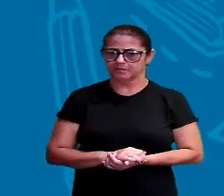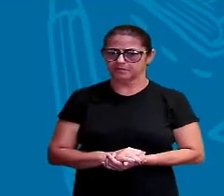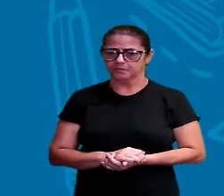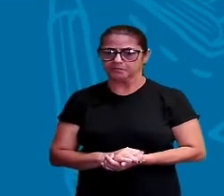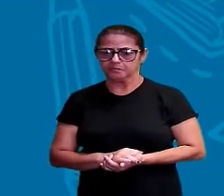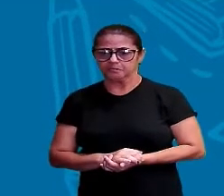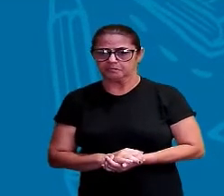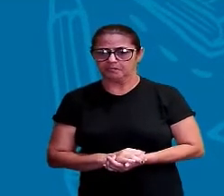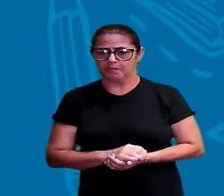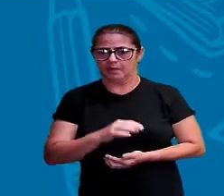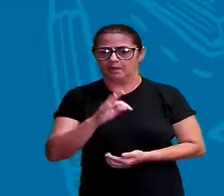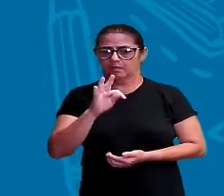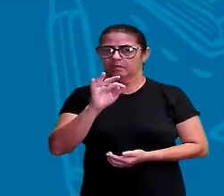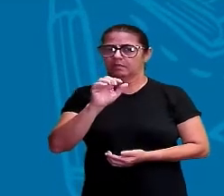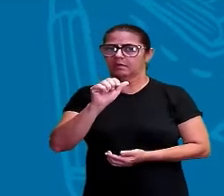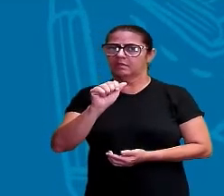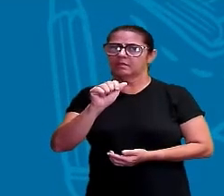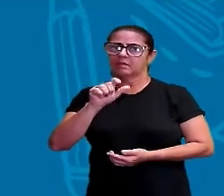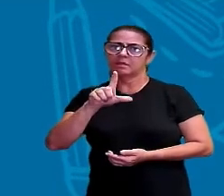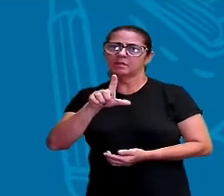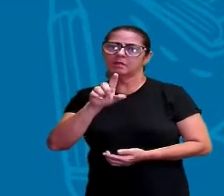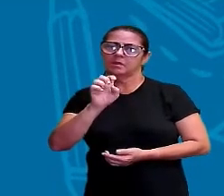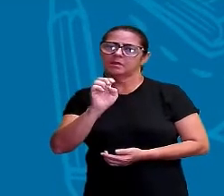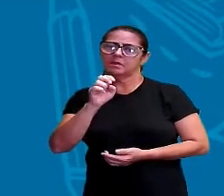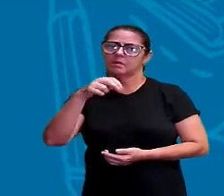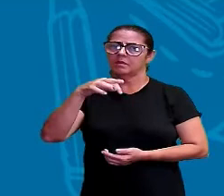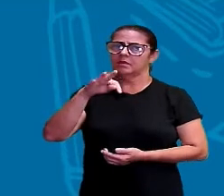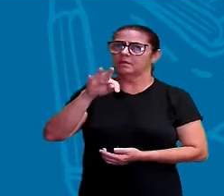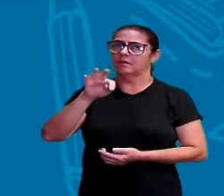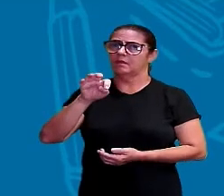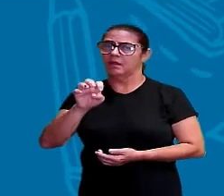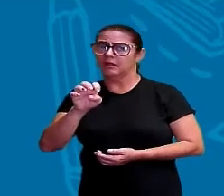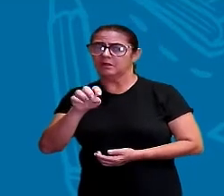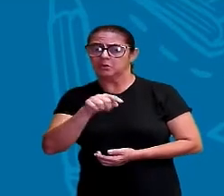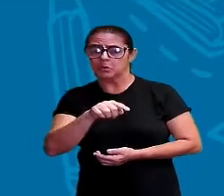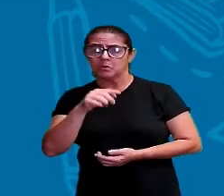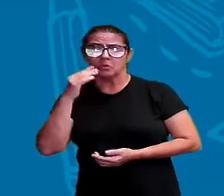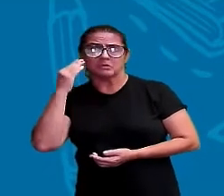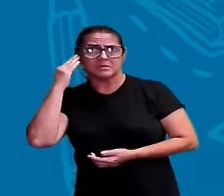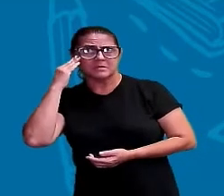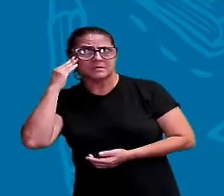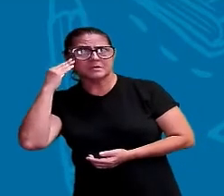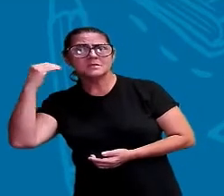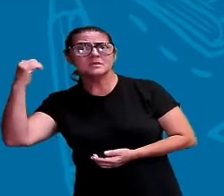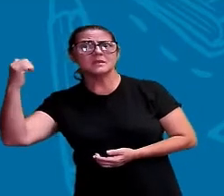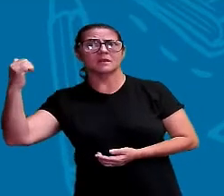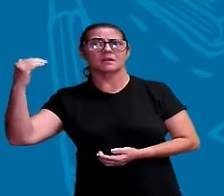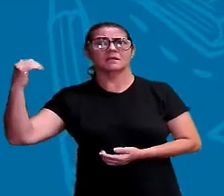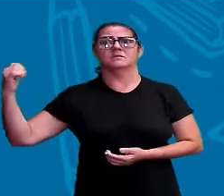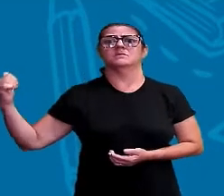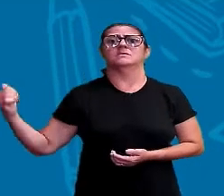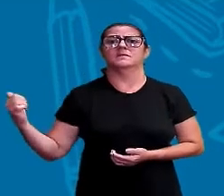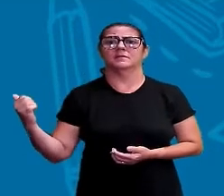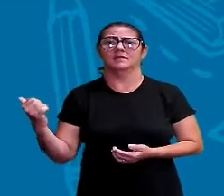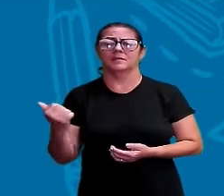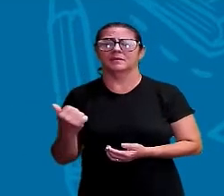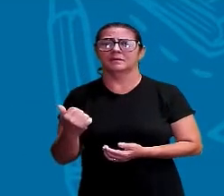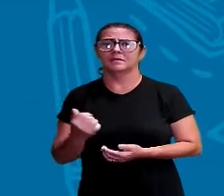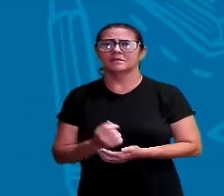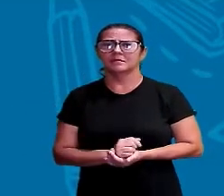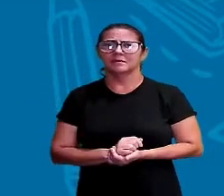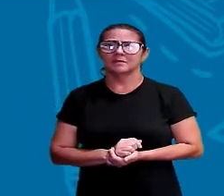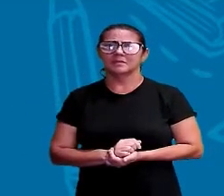talent, talento. Tá? Então, você tem um talent, você tem um talento. Quando a gente coloca o ed, esse